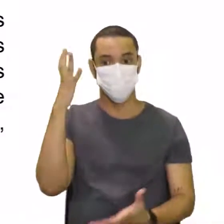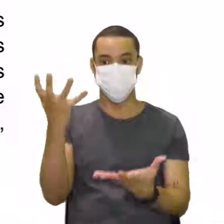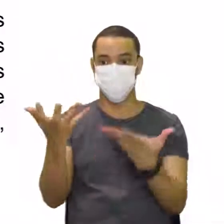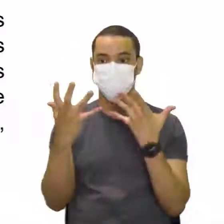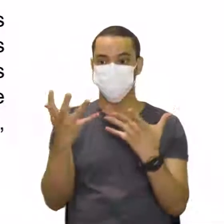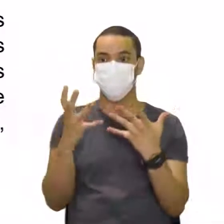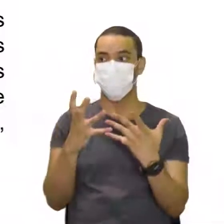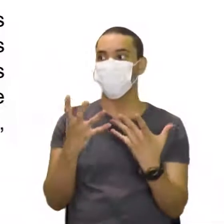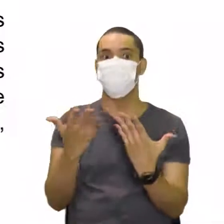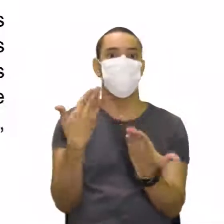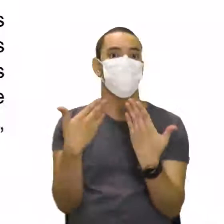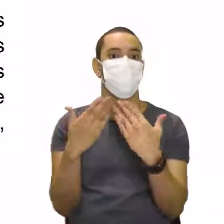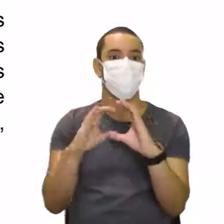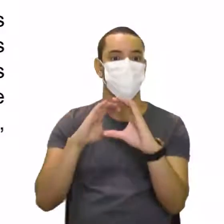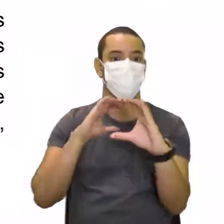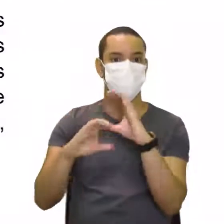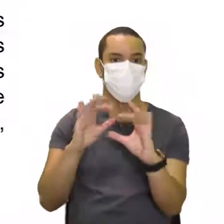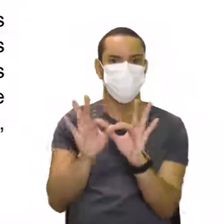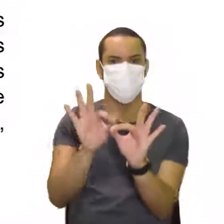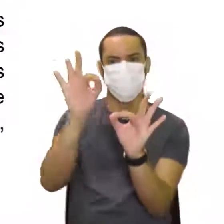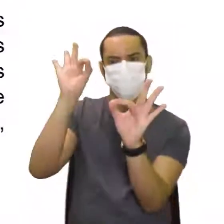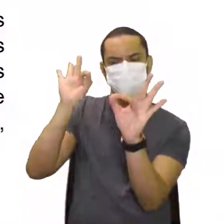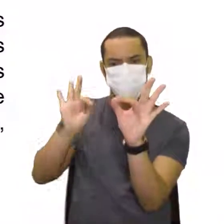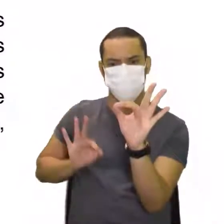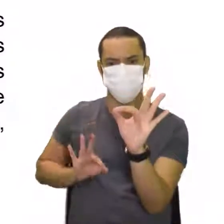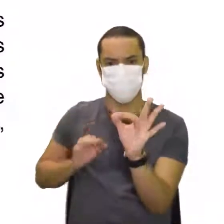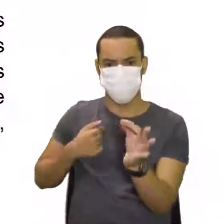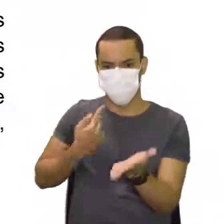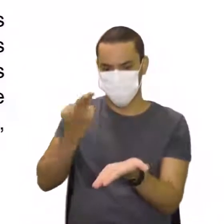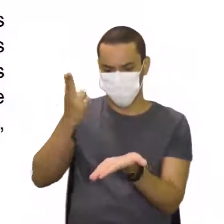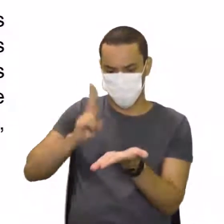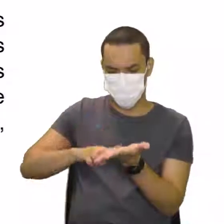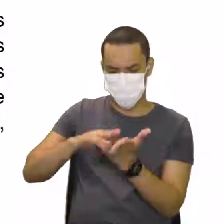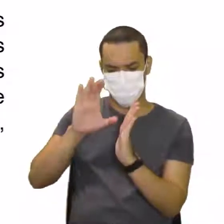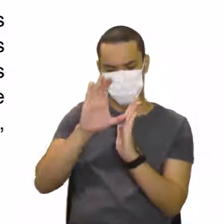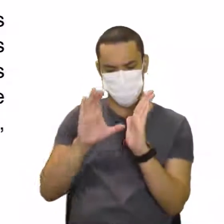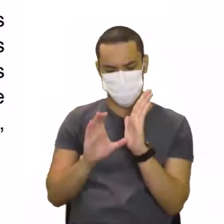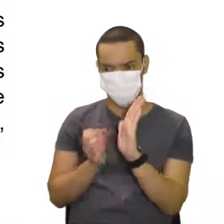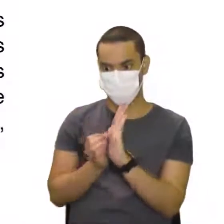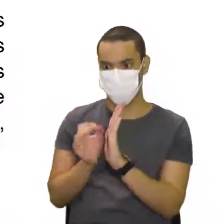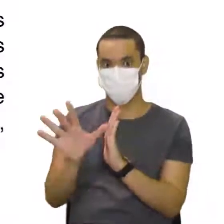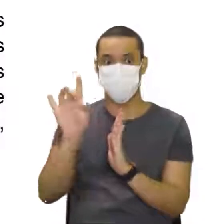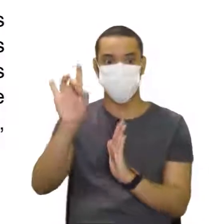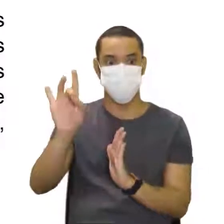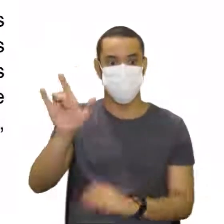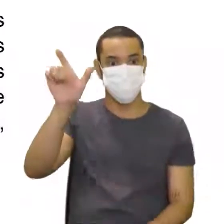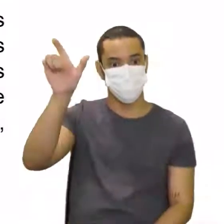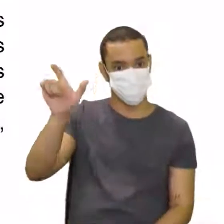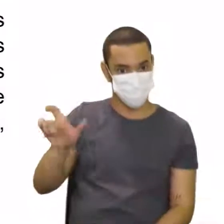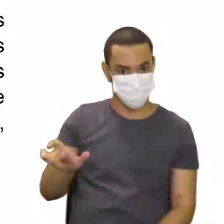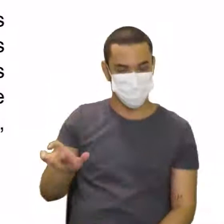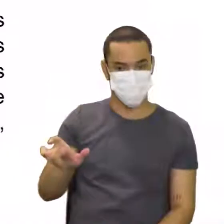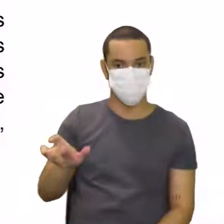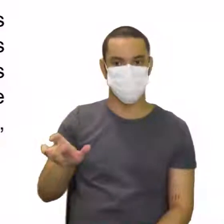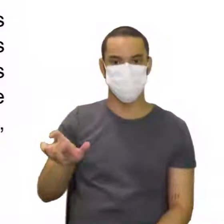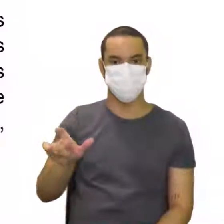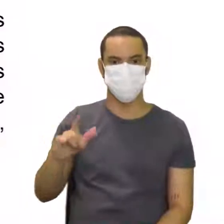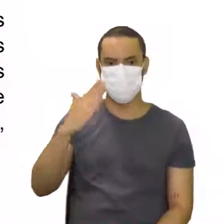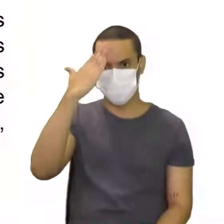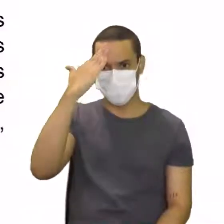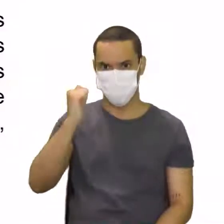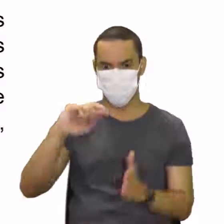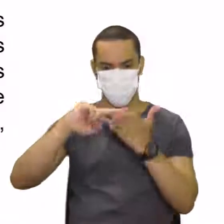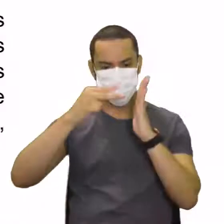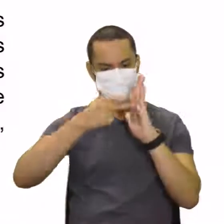longa distância, ele utilizava eletricidade e enviava mensagens aí codificadas, ou seja, só quem tinha o significado